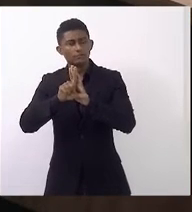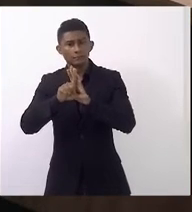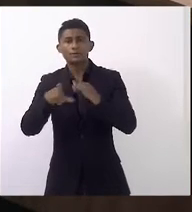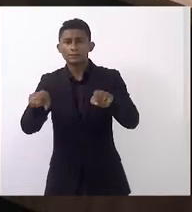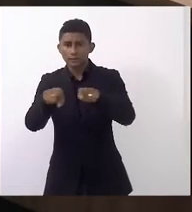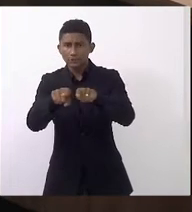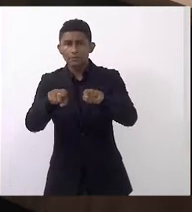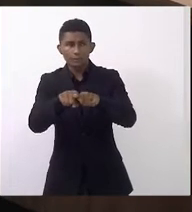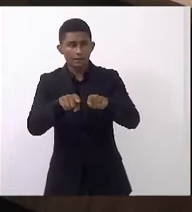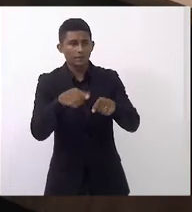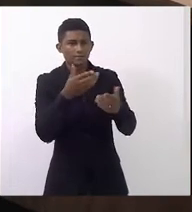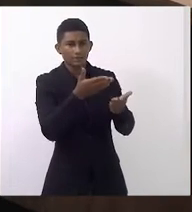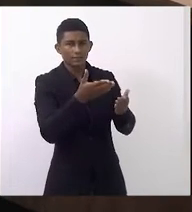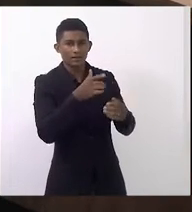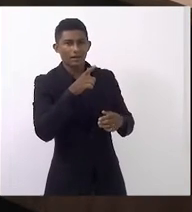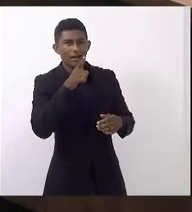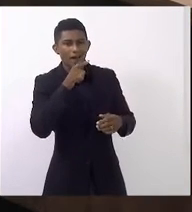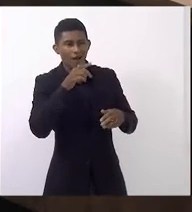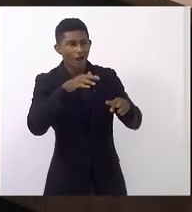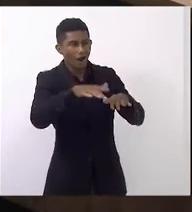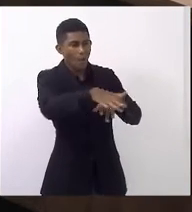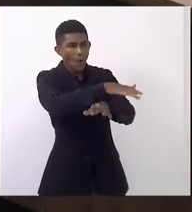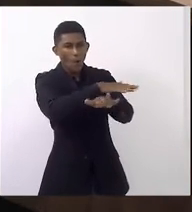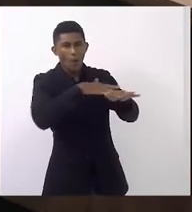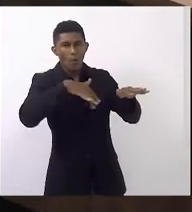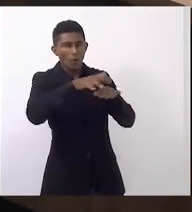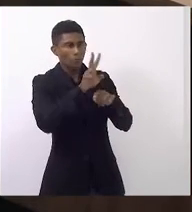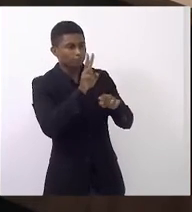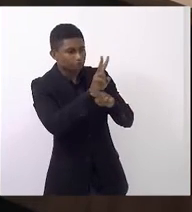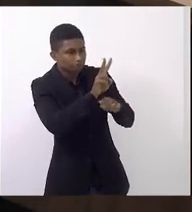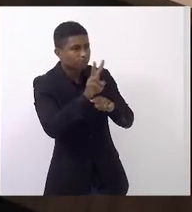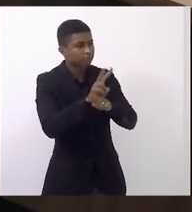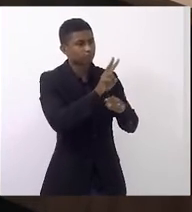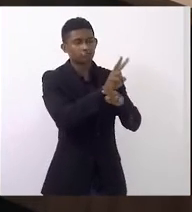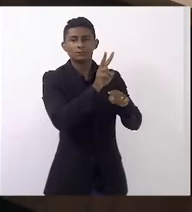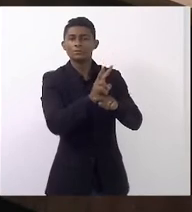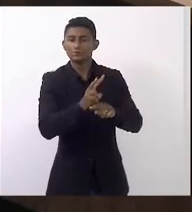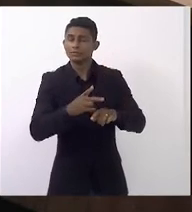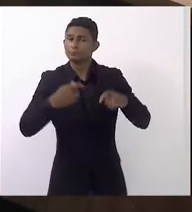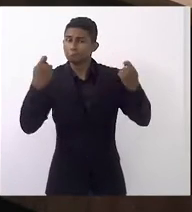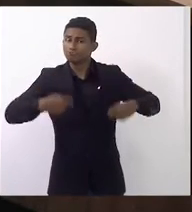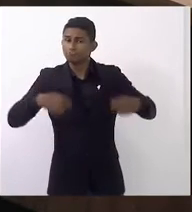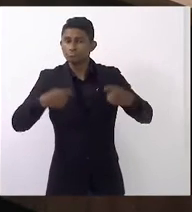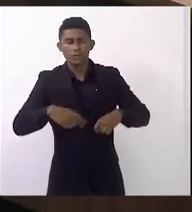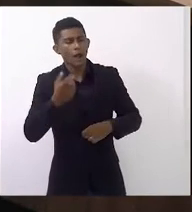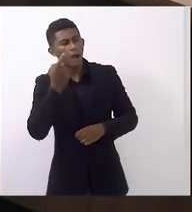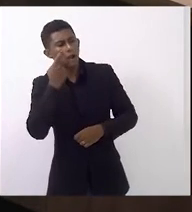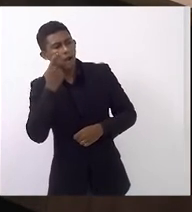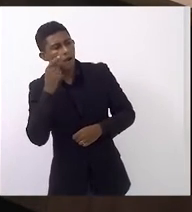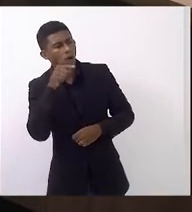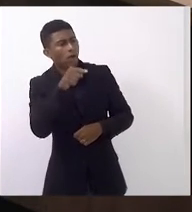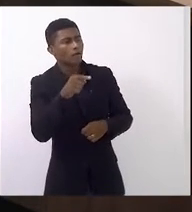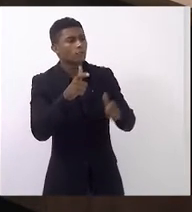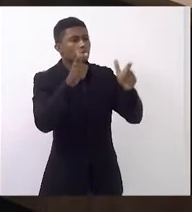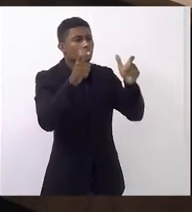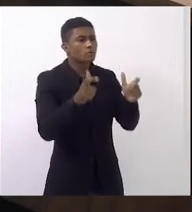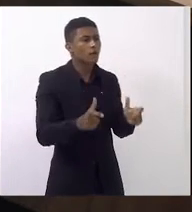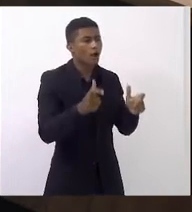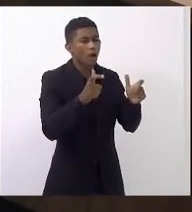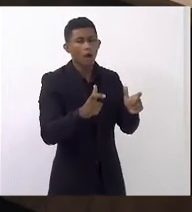lagunar através da retomada dos limites do Parque Estadual da Serra da